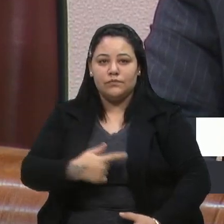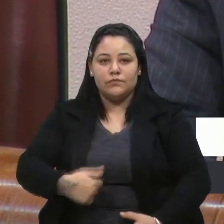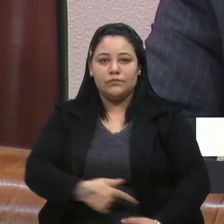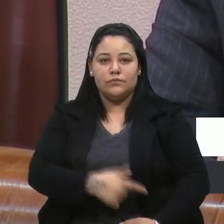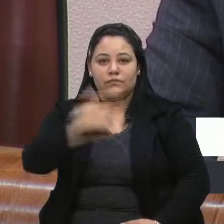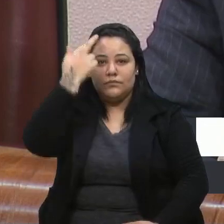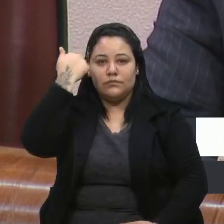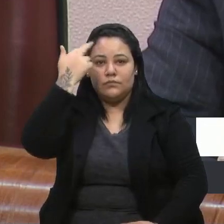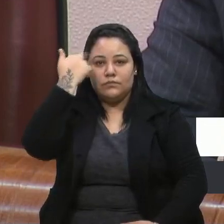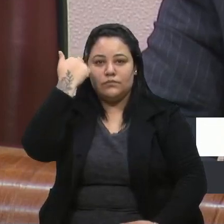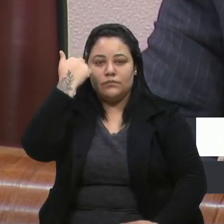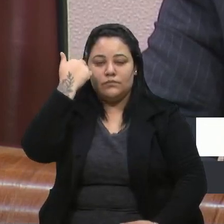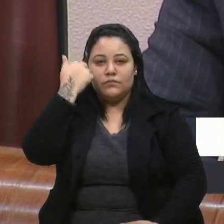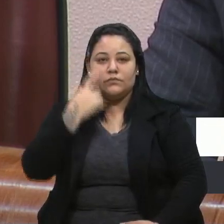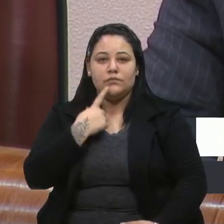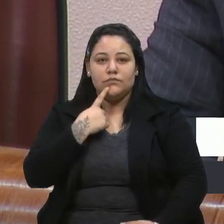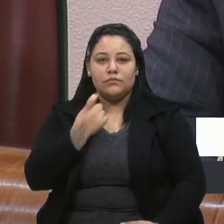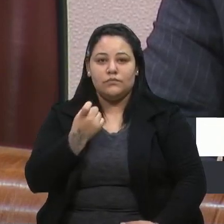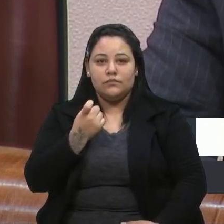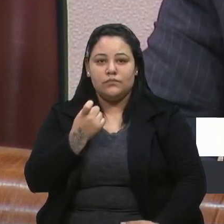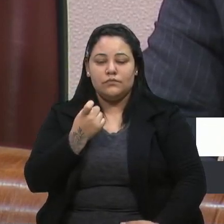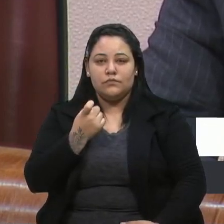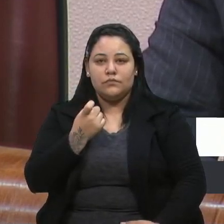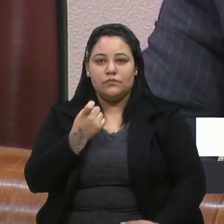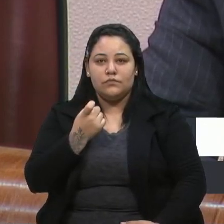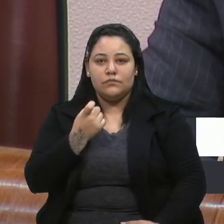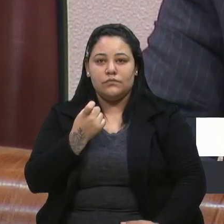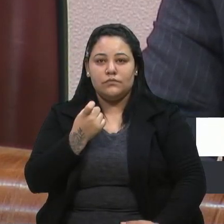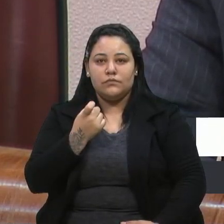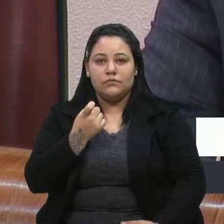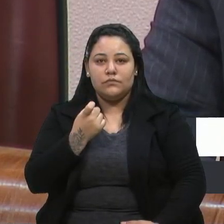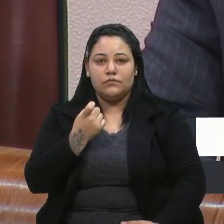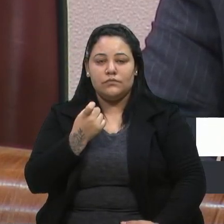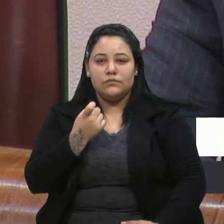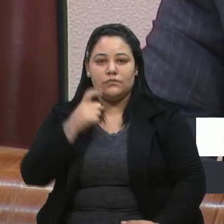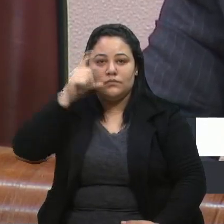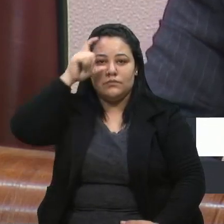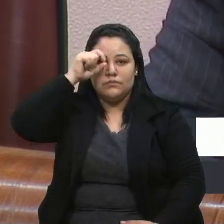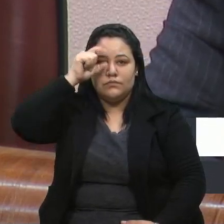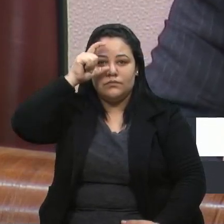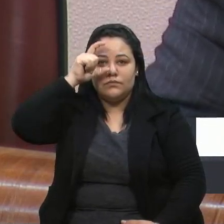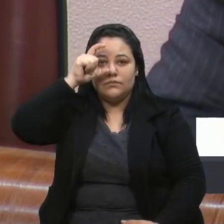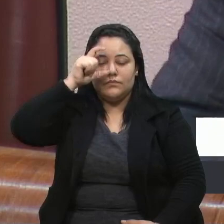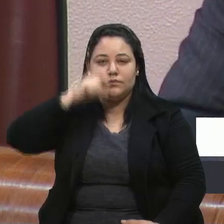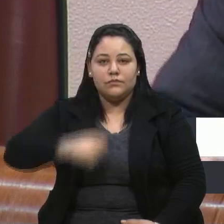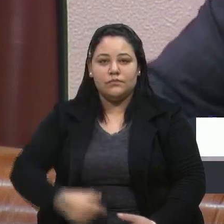Rafael Bueno, Rose Frigeli, Scalco,